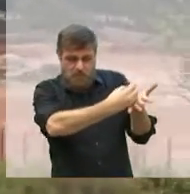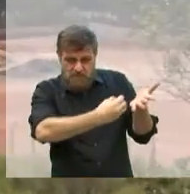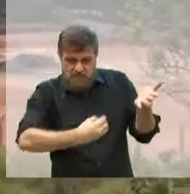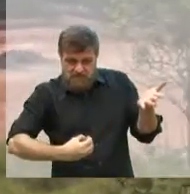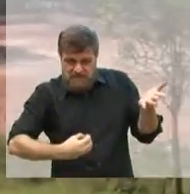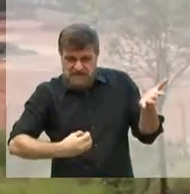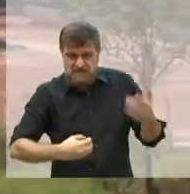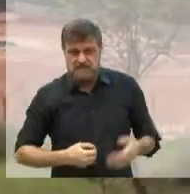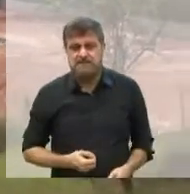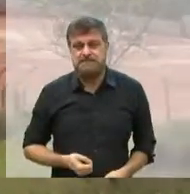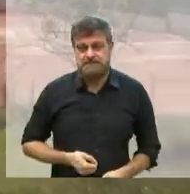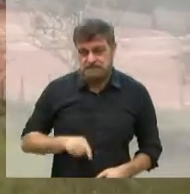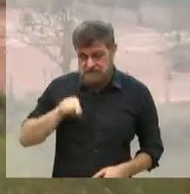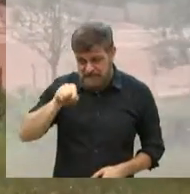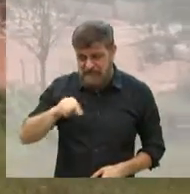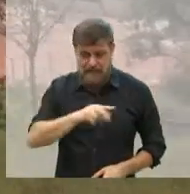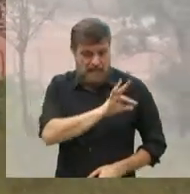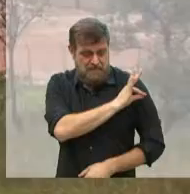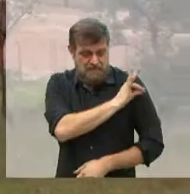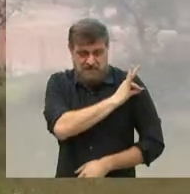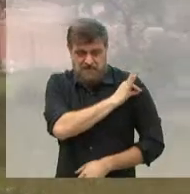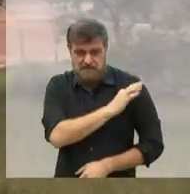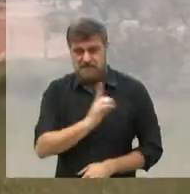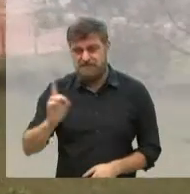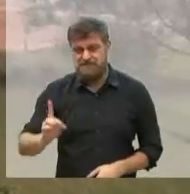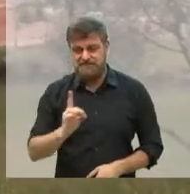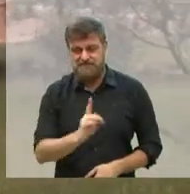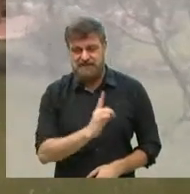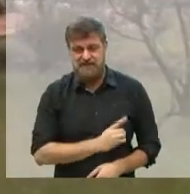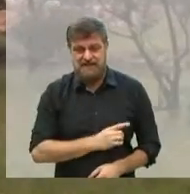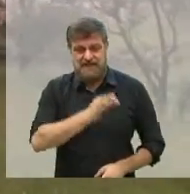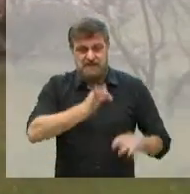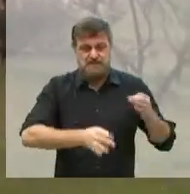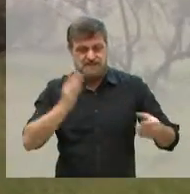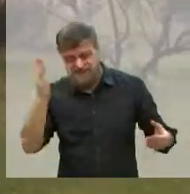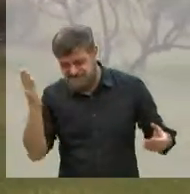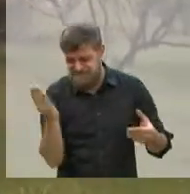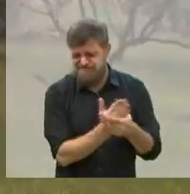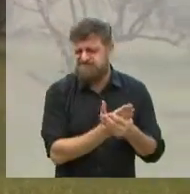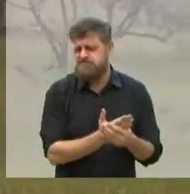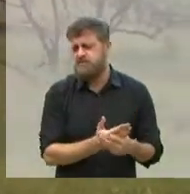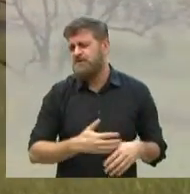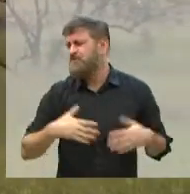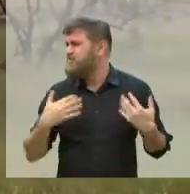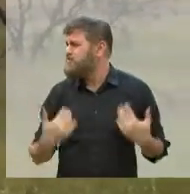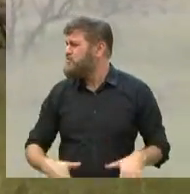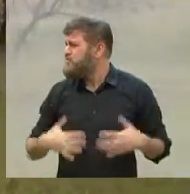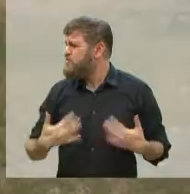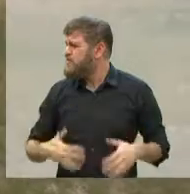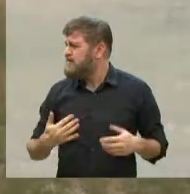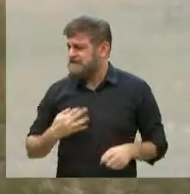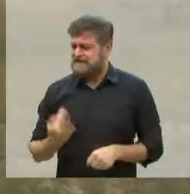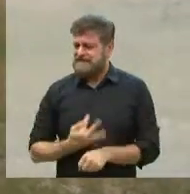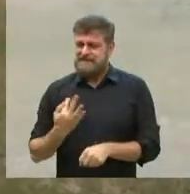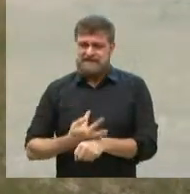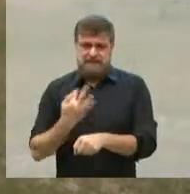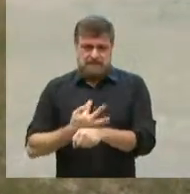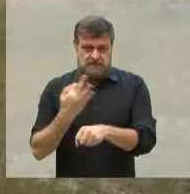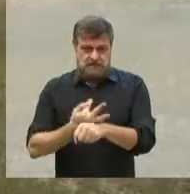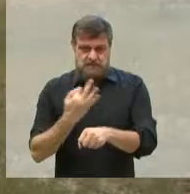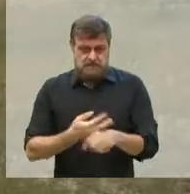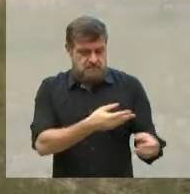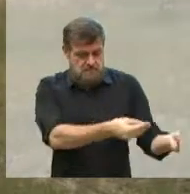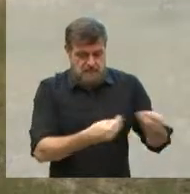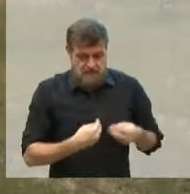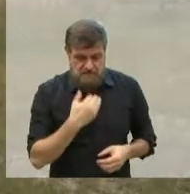obrigação, uma certidão da prefeitura, eu tive que entrar com ação na justiça. Foi incrível isso. E não era, nem isso eles